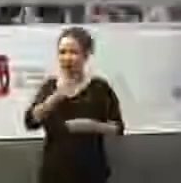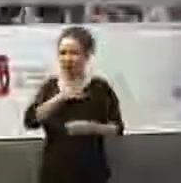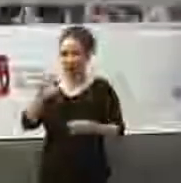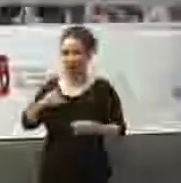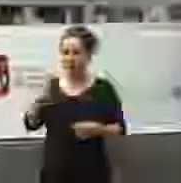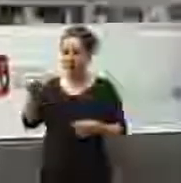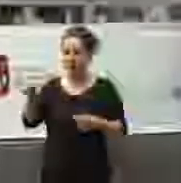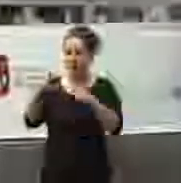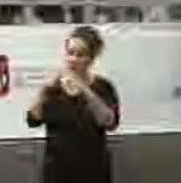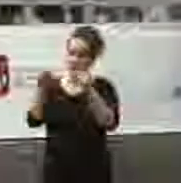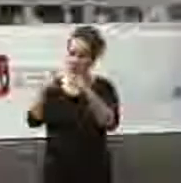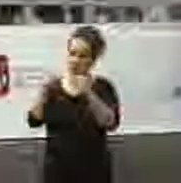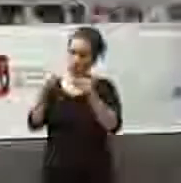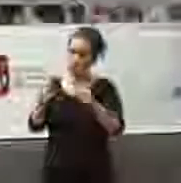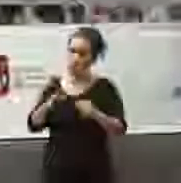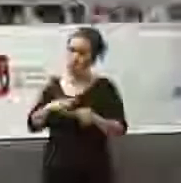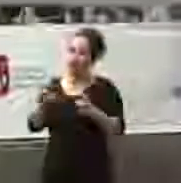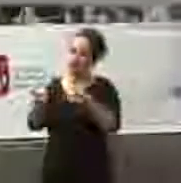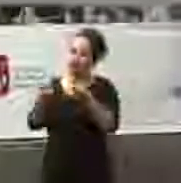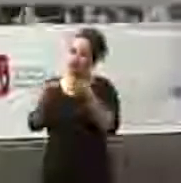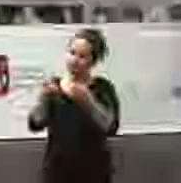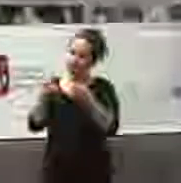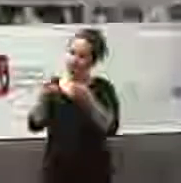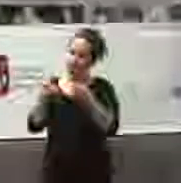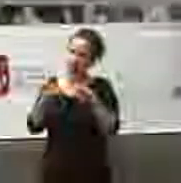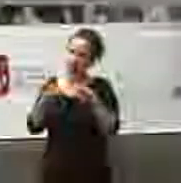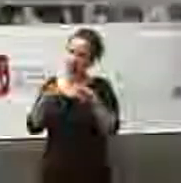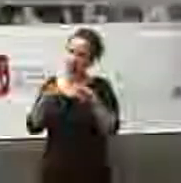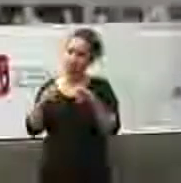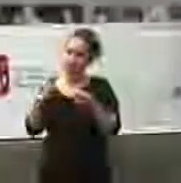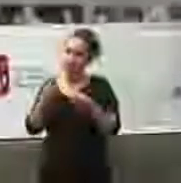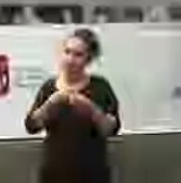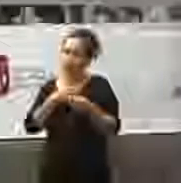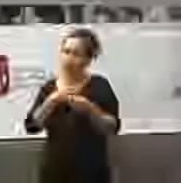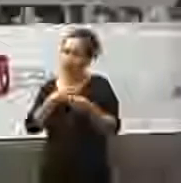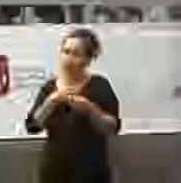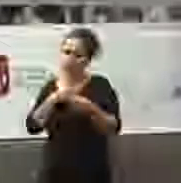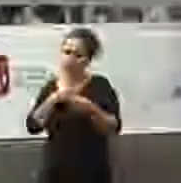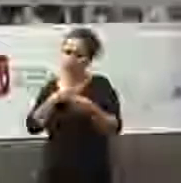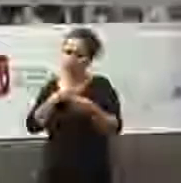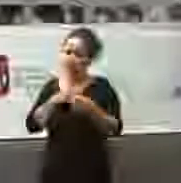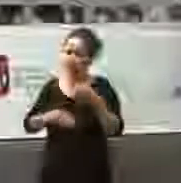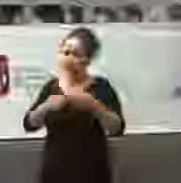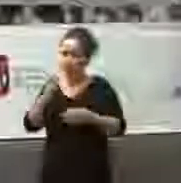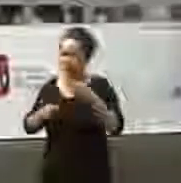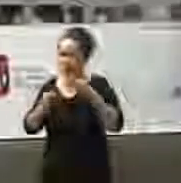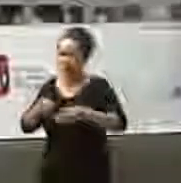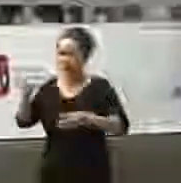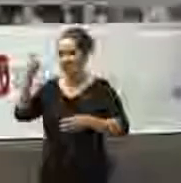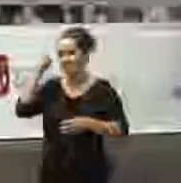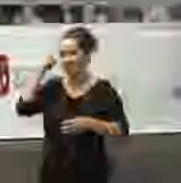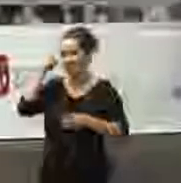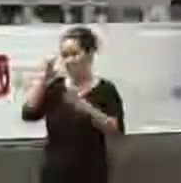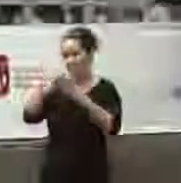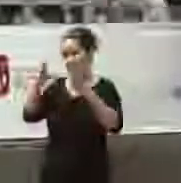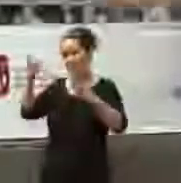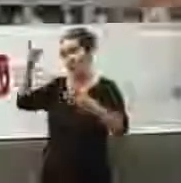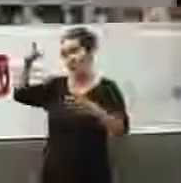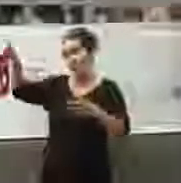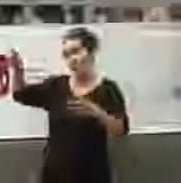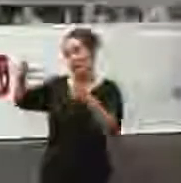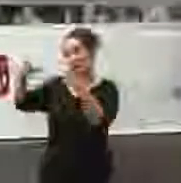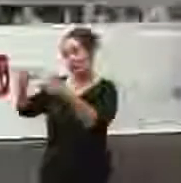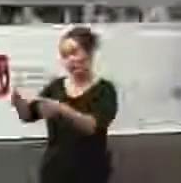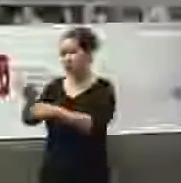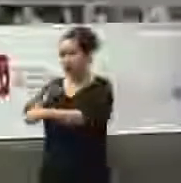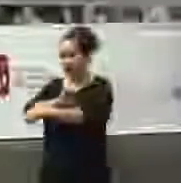df eu devo reconhecer que o nosso nosso judiciário tem uma consciência maior que os judiciários de outros